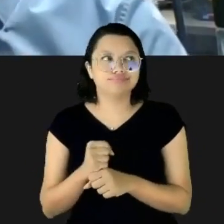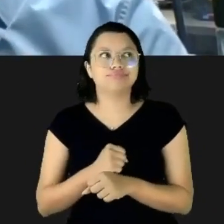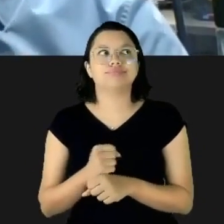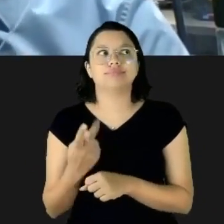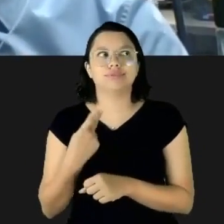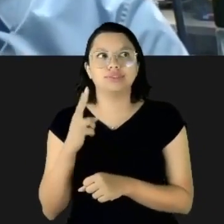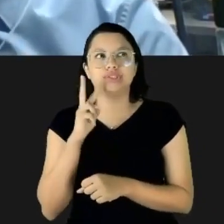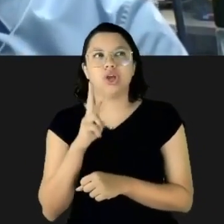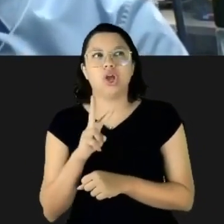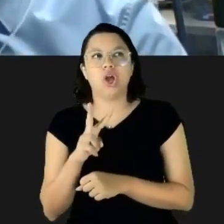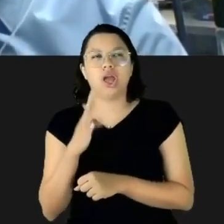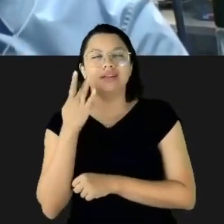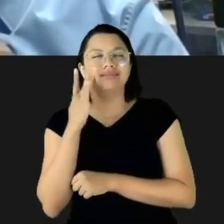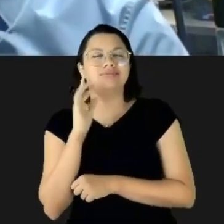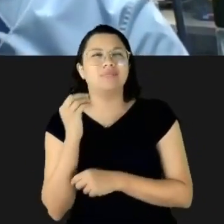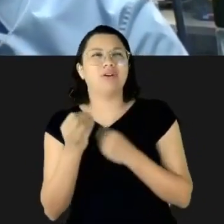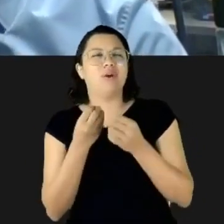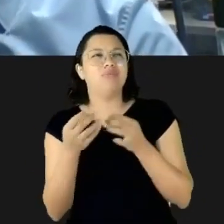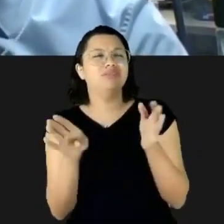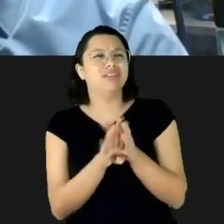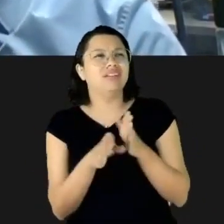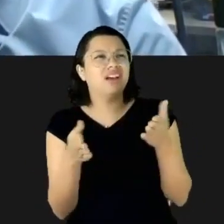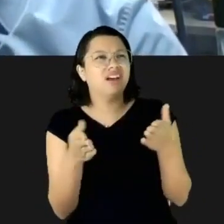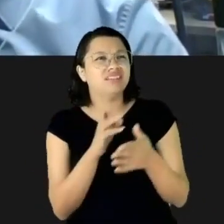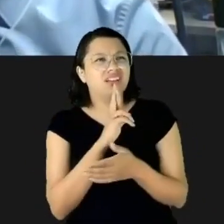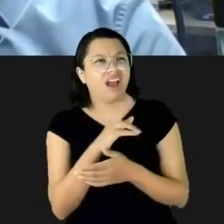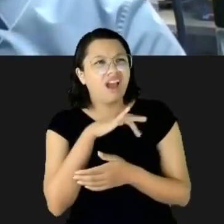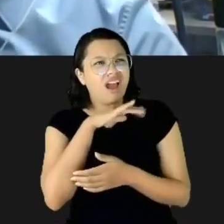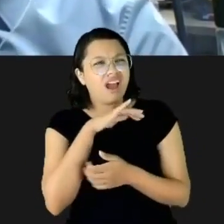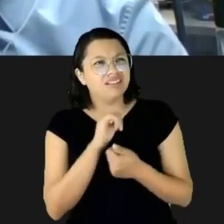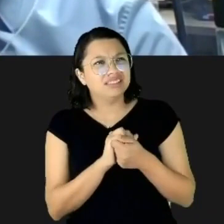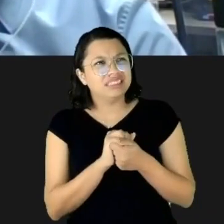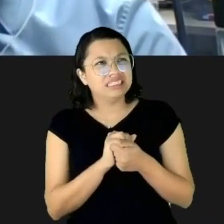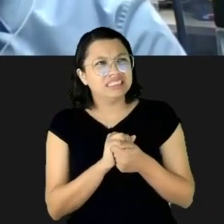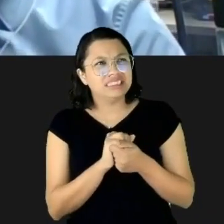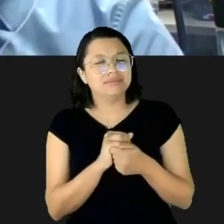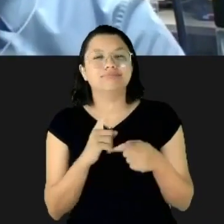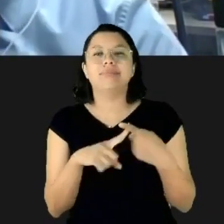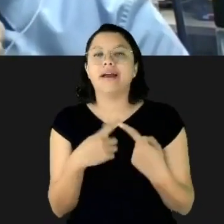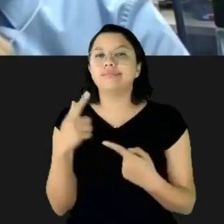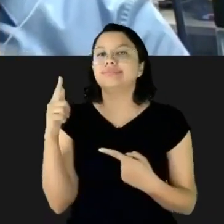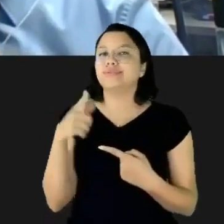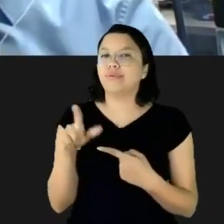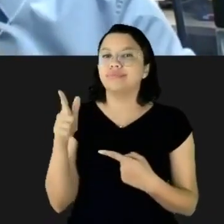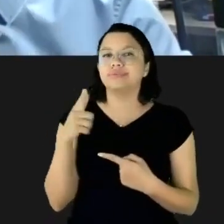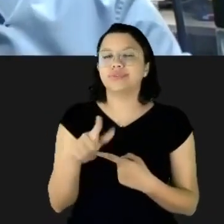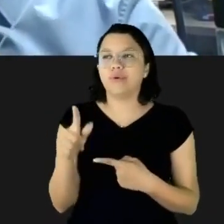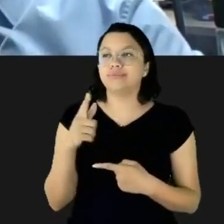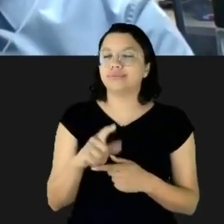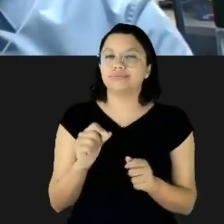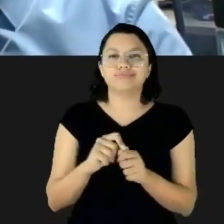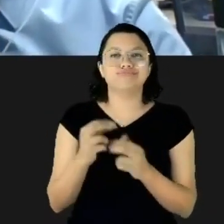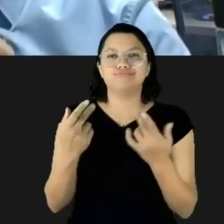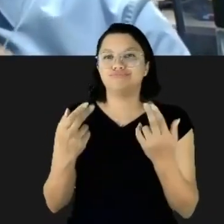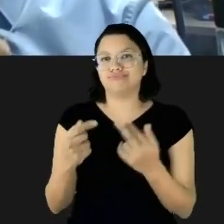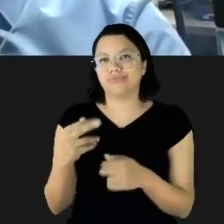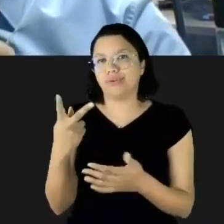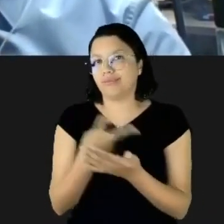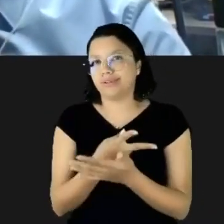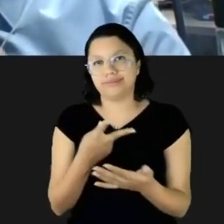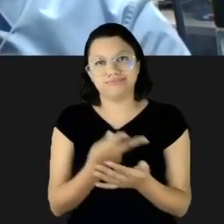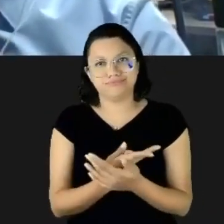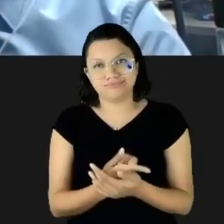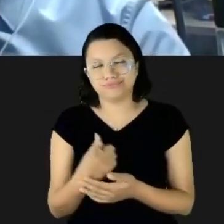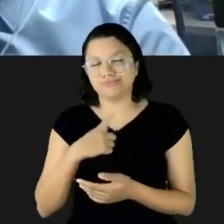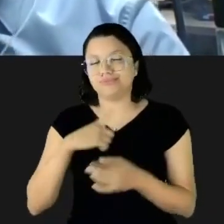sabe como se chega àquele resultado negativo e a gente torna a repetir os mesmos vezes. Temos dificuldade em mapear